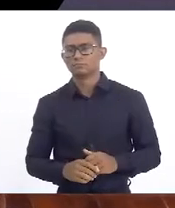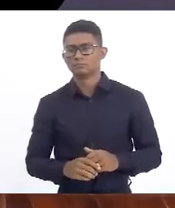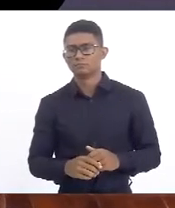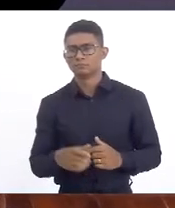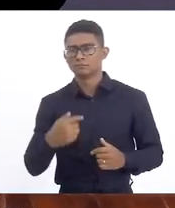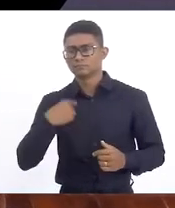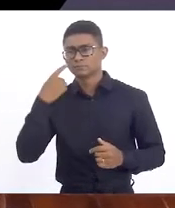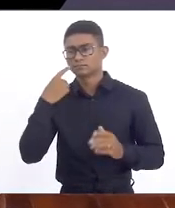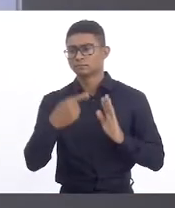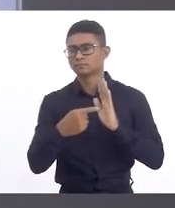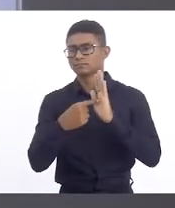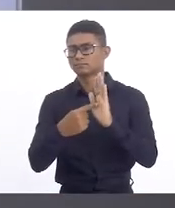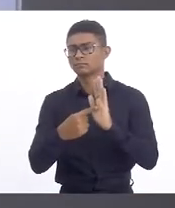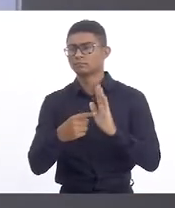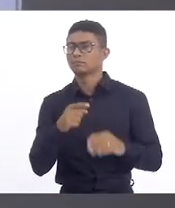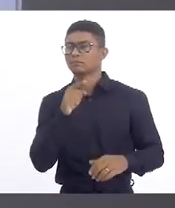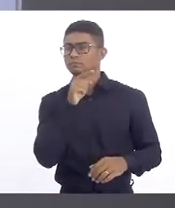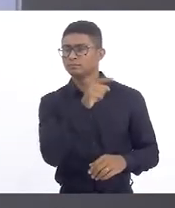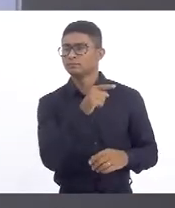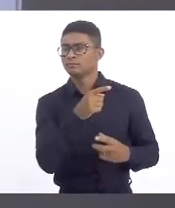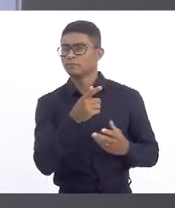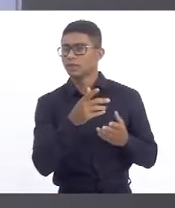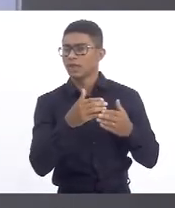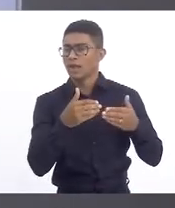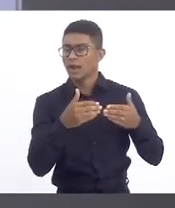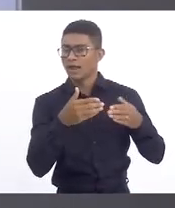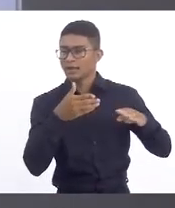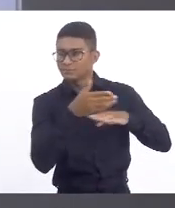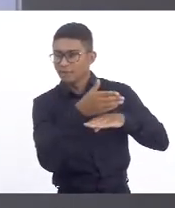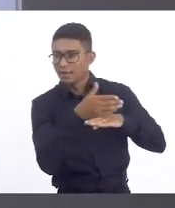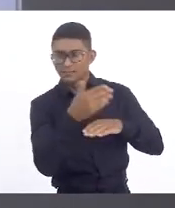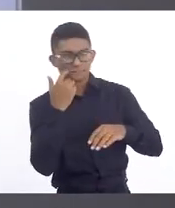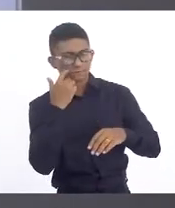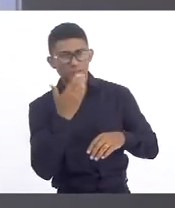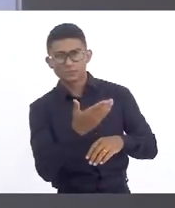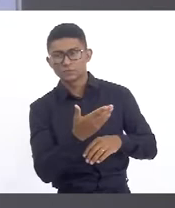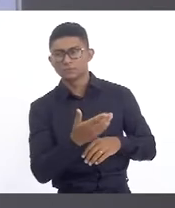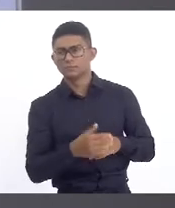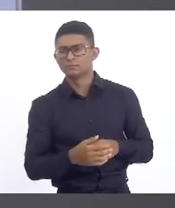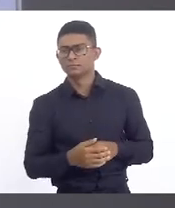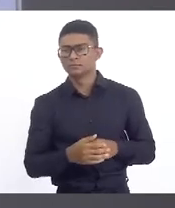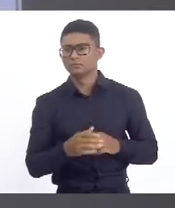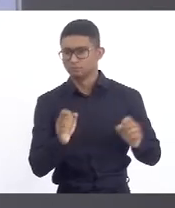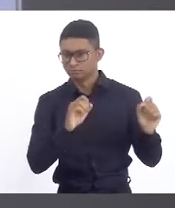A parte toda da entrada da estação, que é a Calha Parchon, elevatória de água bruta. Pô, vai um pouquinho mais para frente.